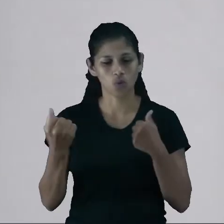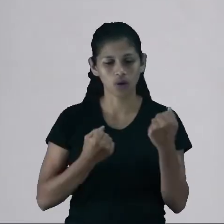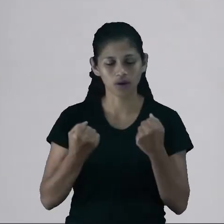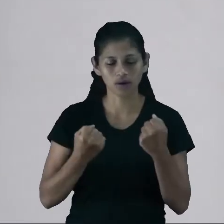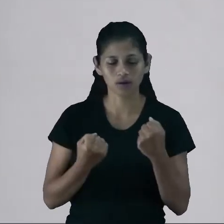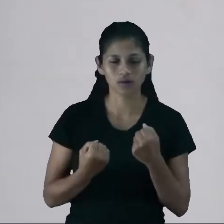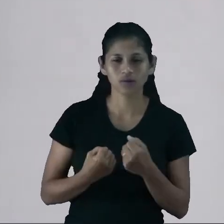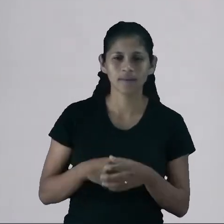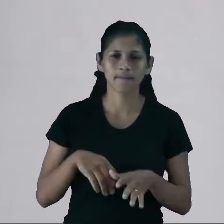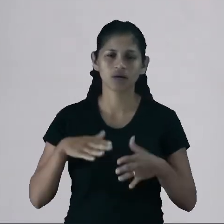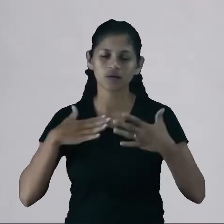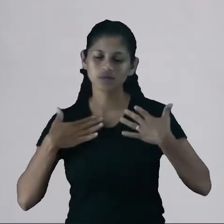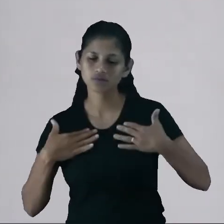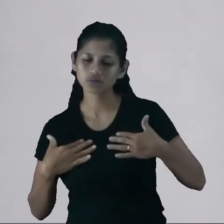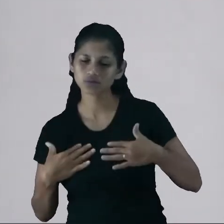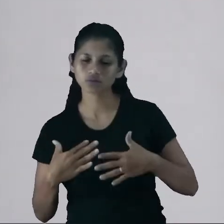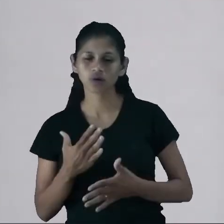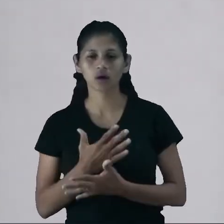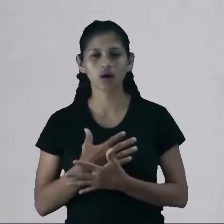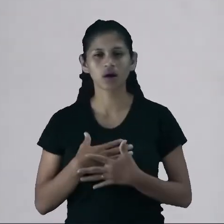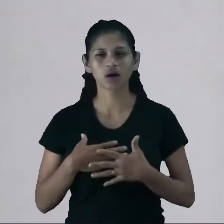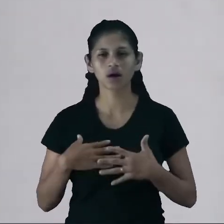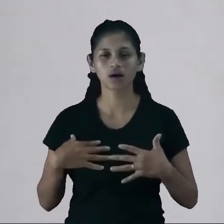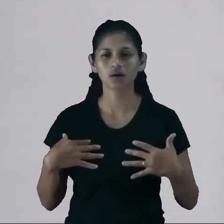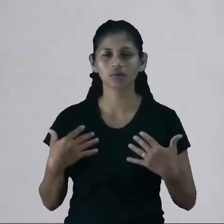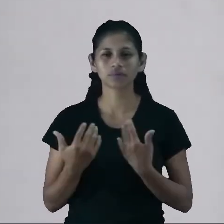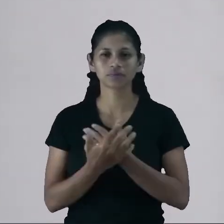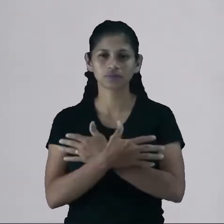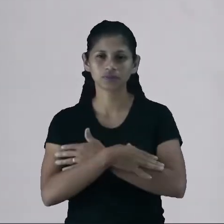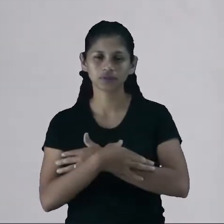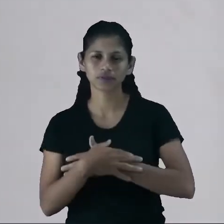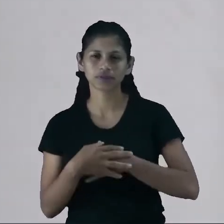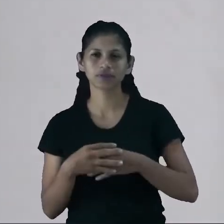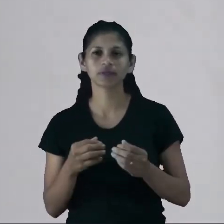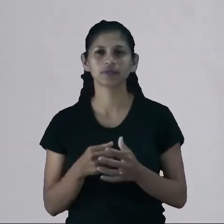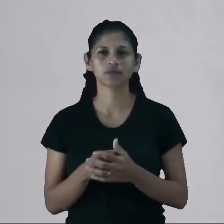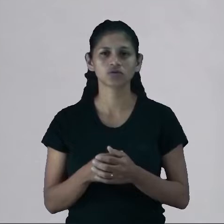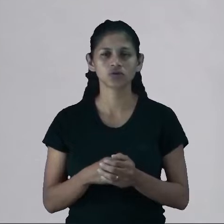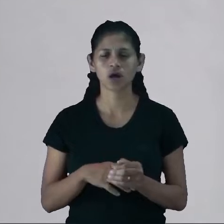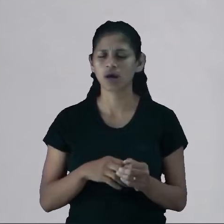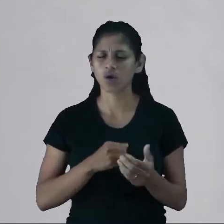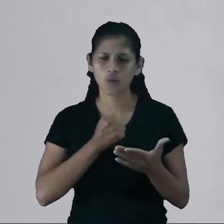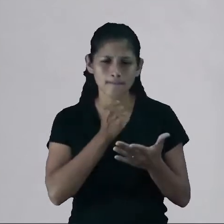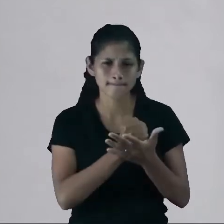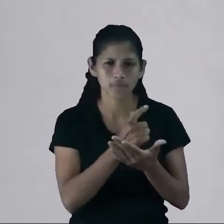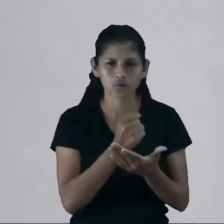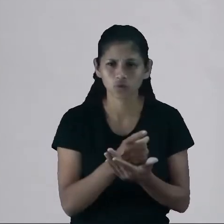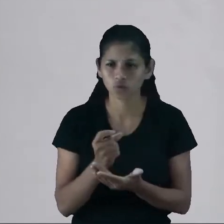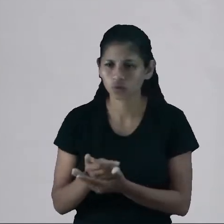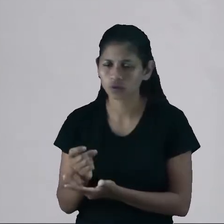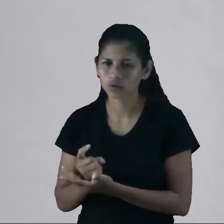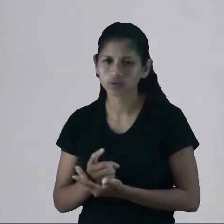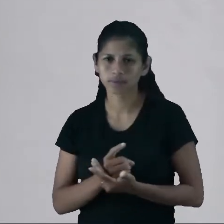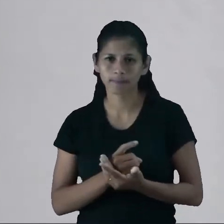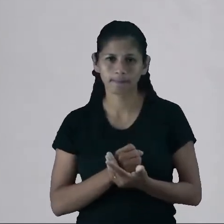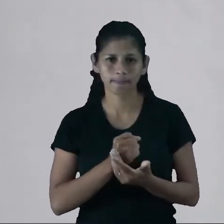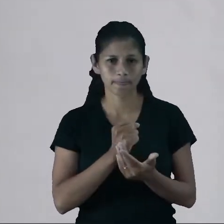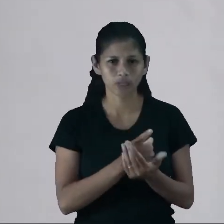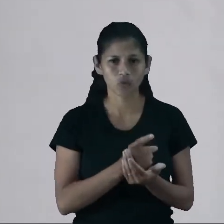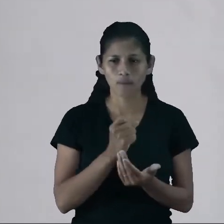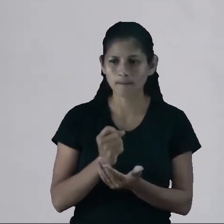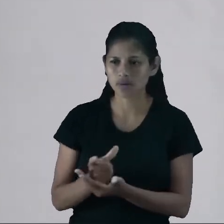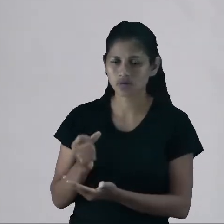para chegar nos locais. E aí o que aconteceu? Começaram aí, né, a comprar, né, muitos carros começaram a ocupar, né,